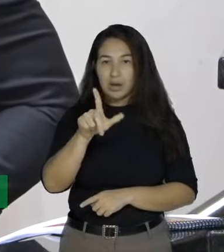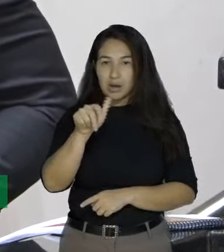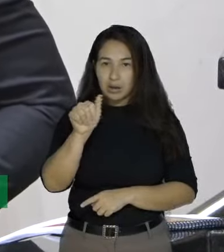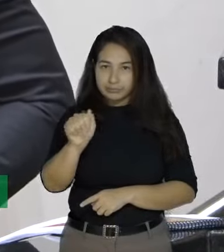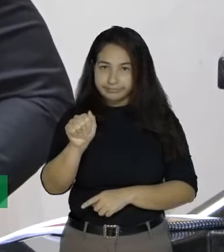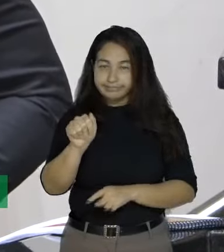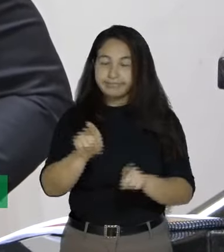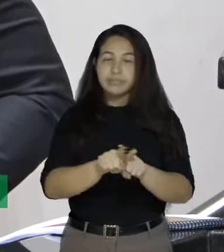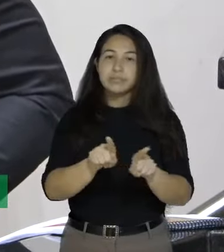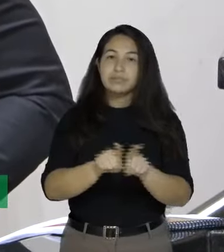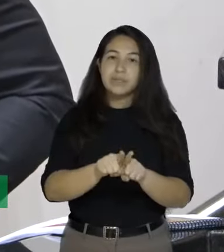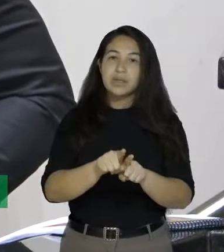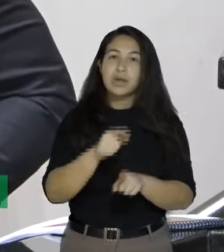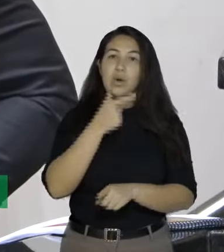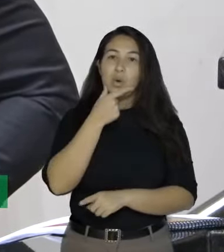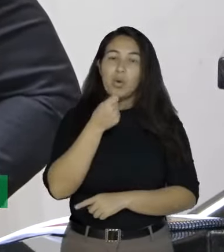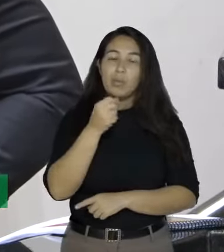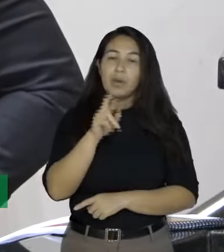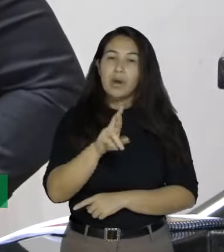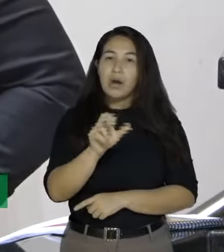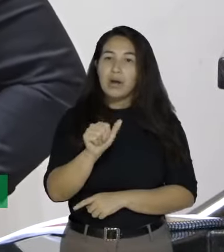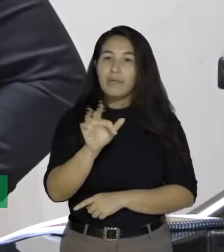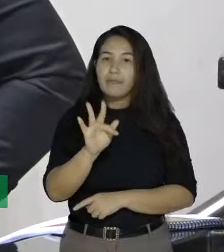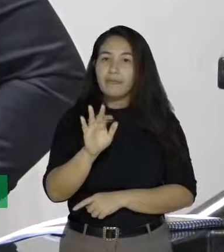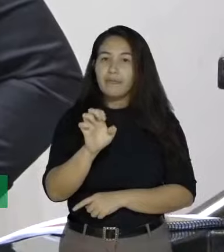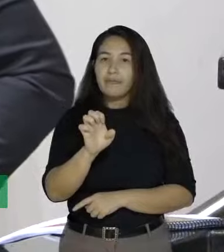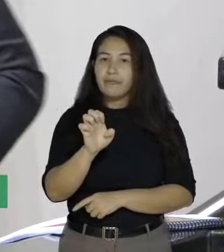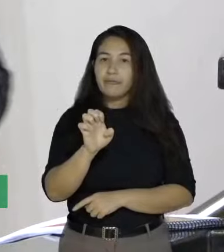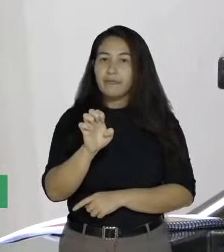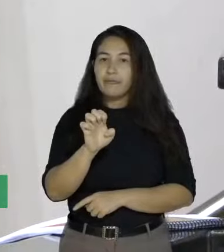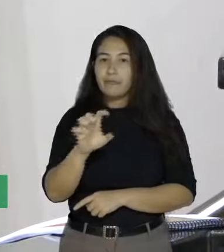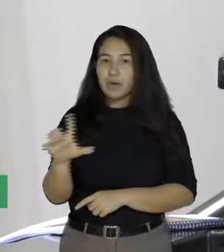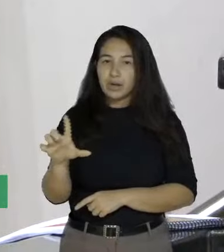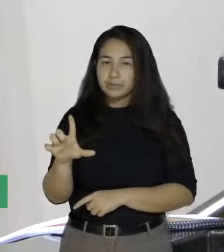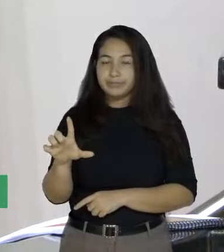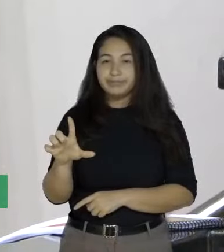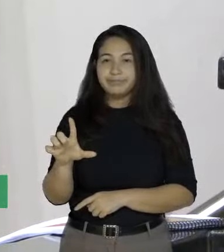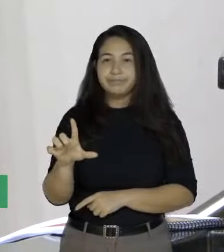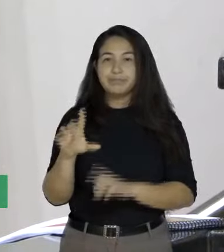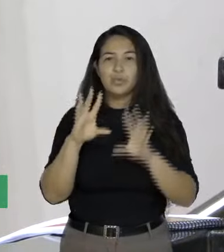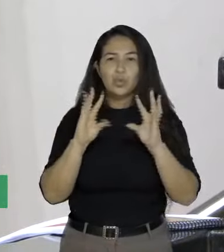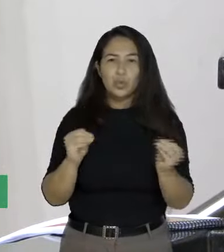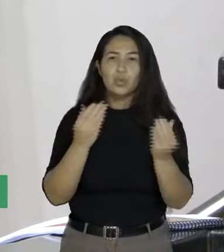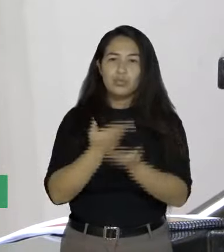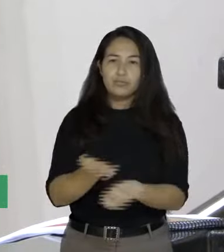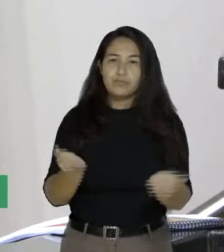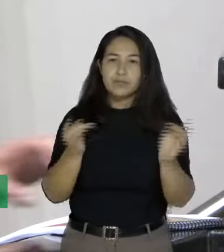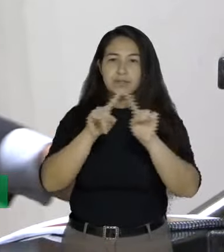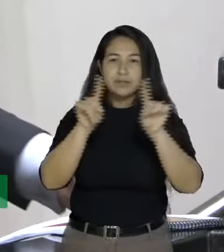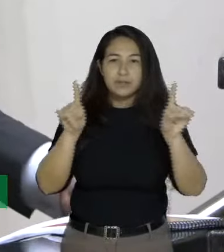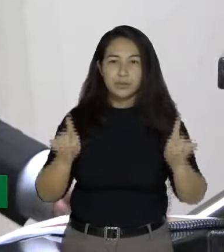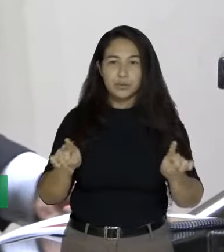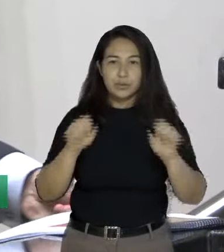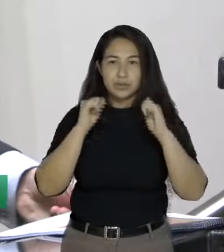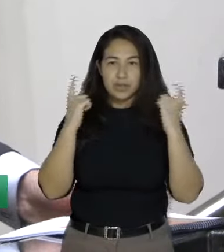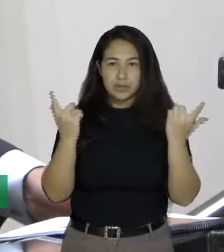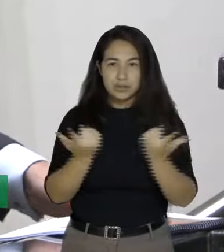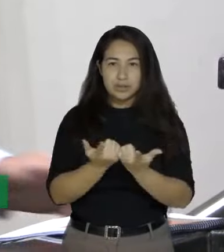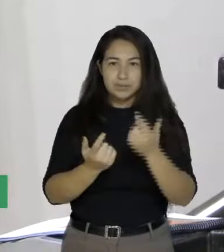Dr Rafael da Silva Comin e todos os servidores desta casa